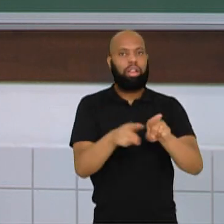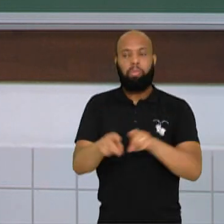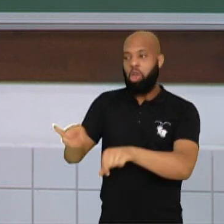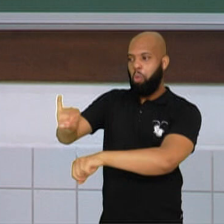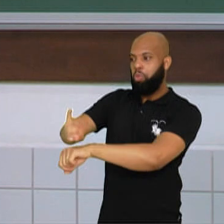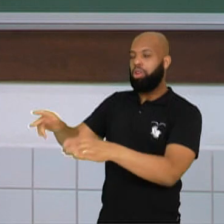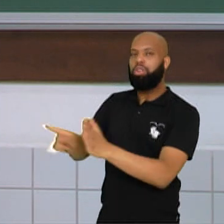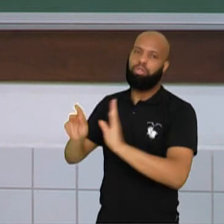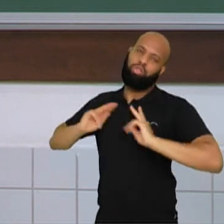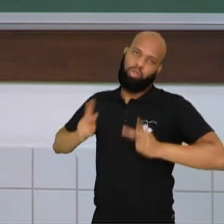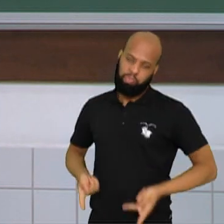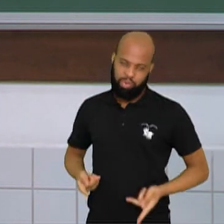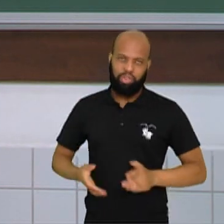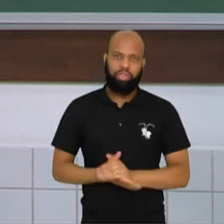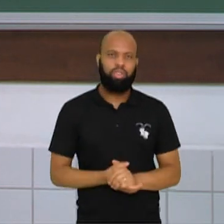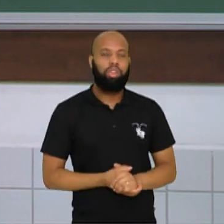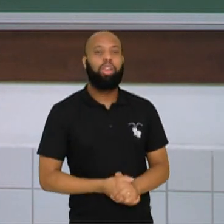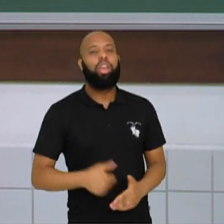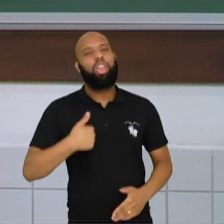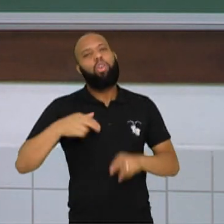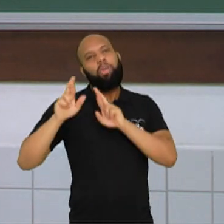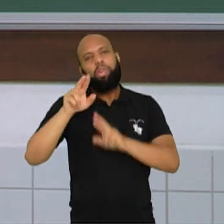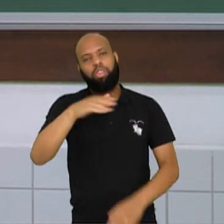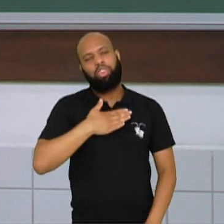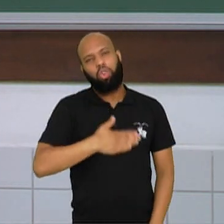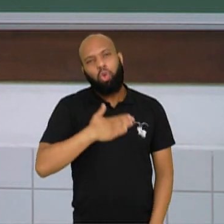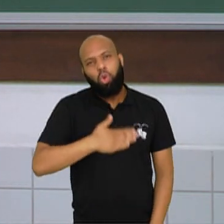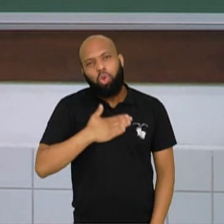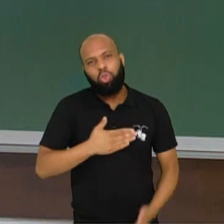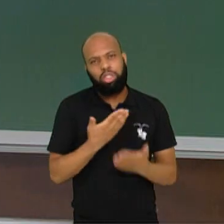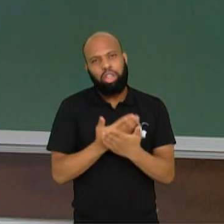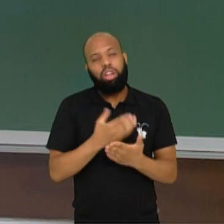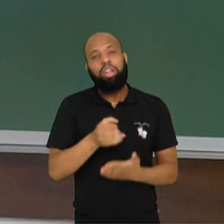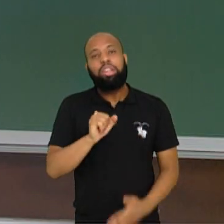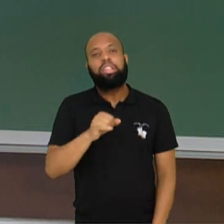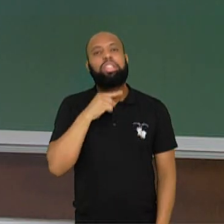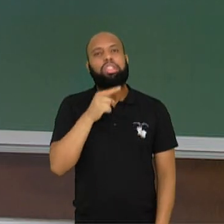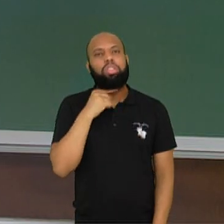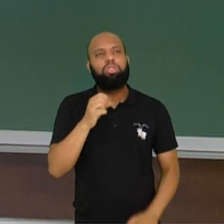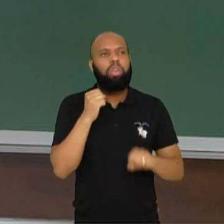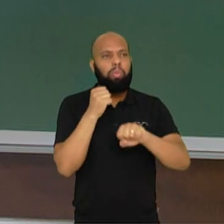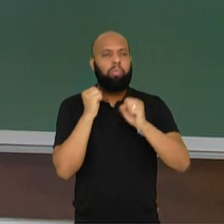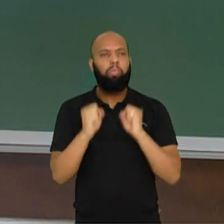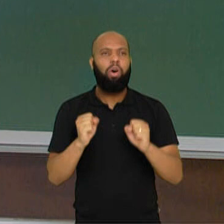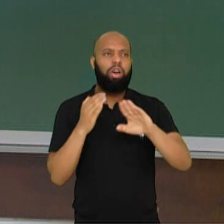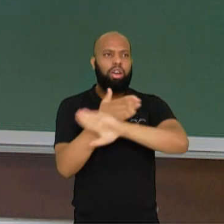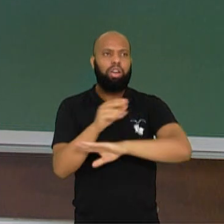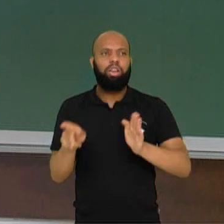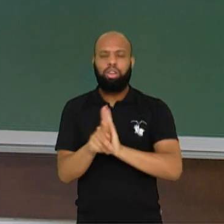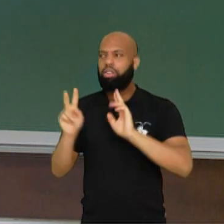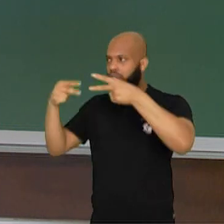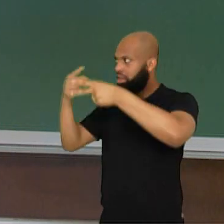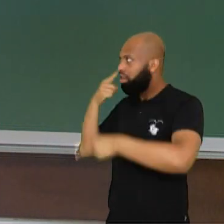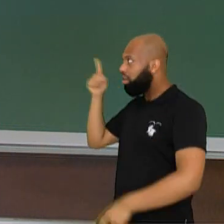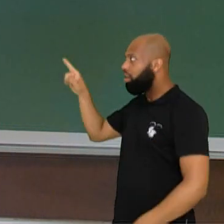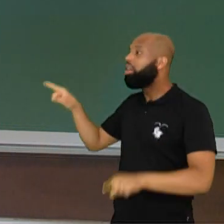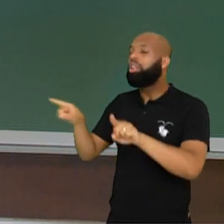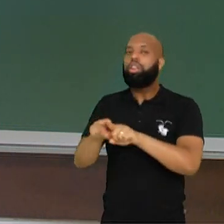aula de hoje. Caso tenham dúvidas, a gente tem aqui algumas referências, você pode também consultar o seu professor lá na